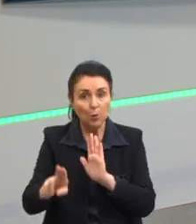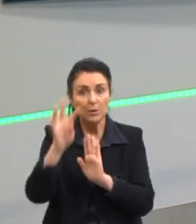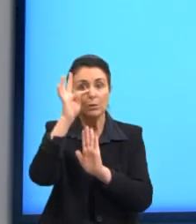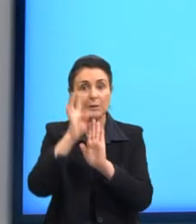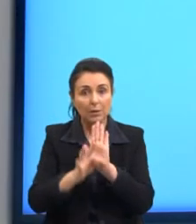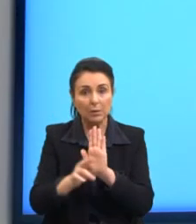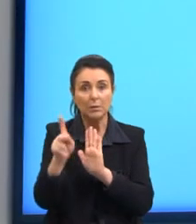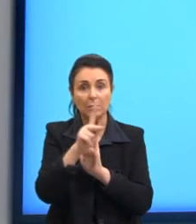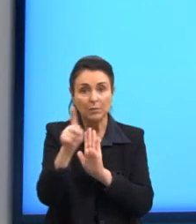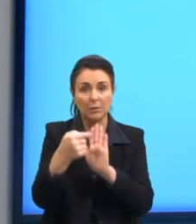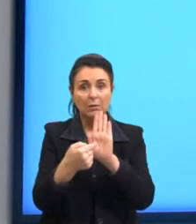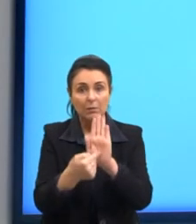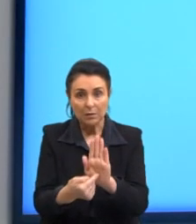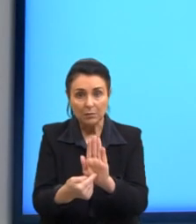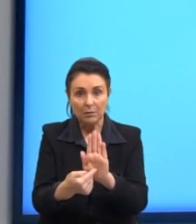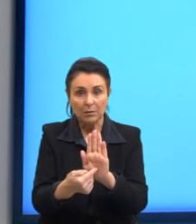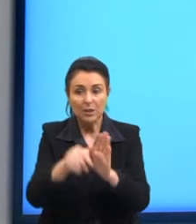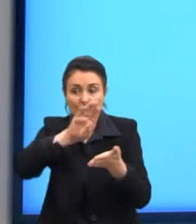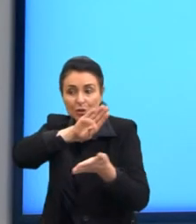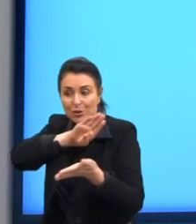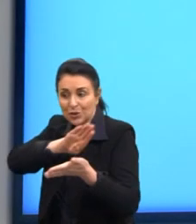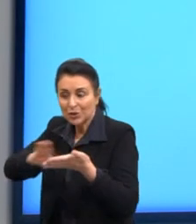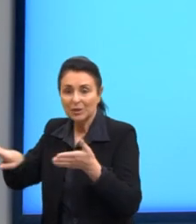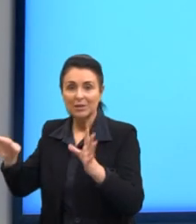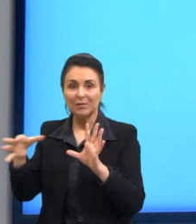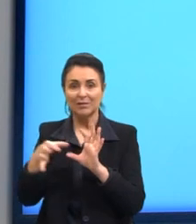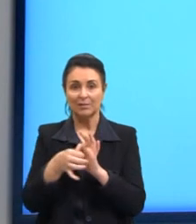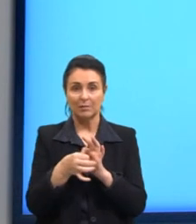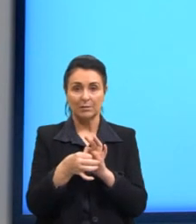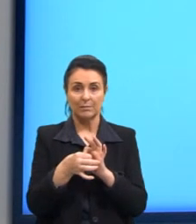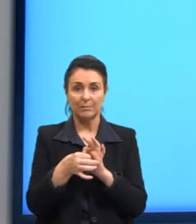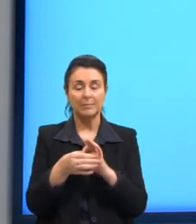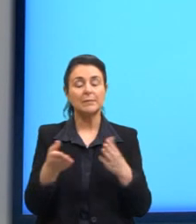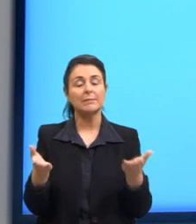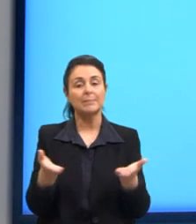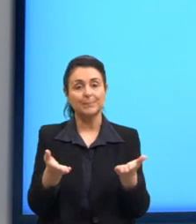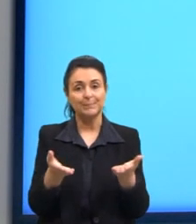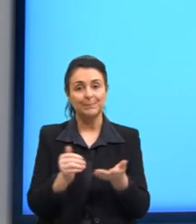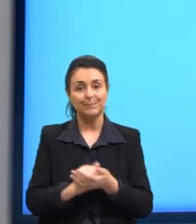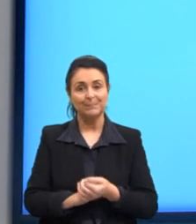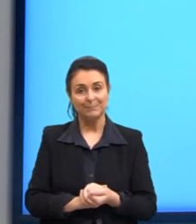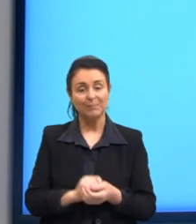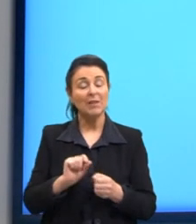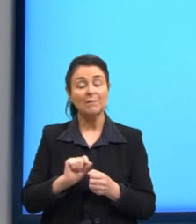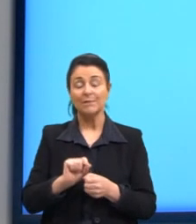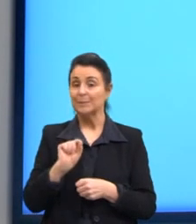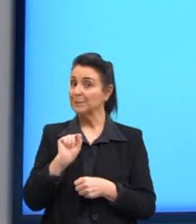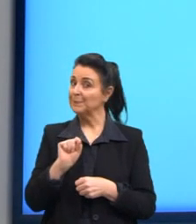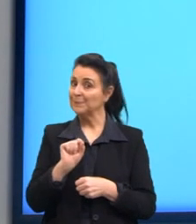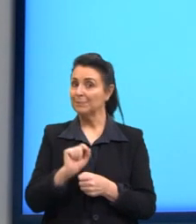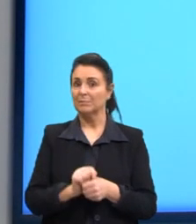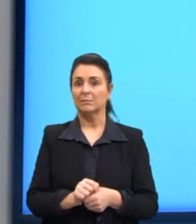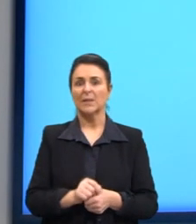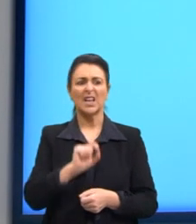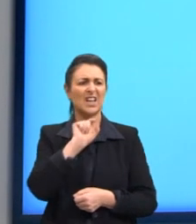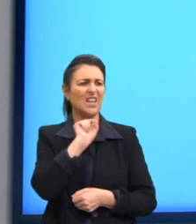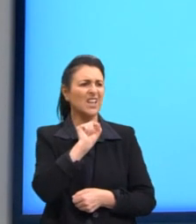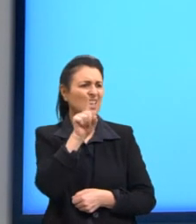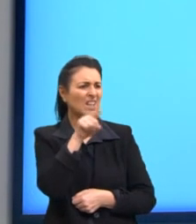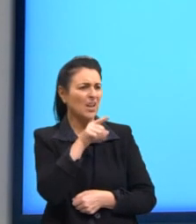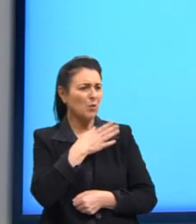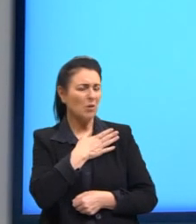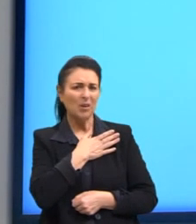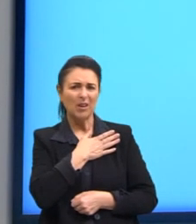e coloca ele sem os conectores a e agora e quem é o meu